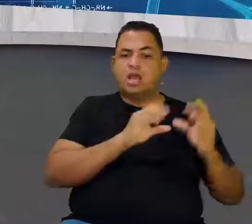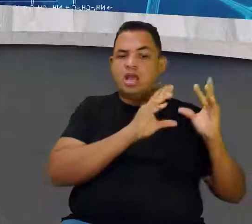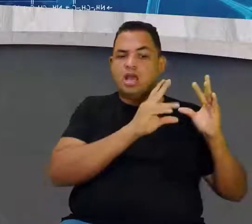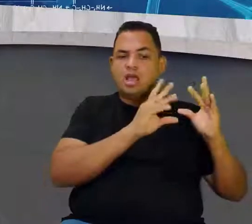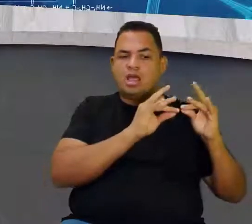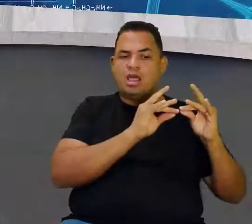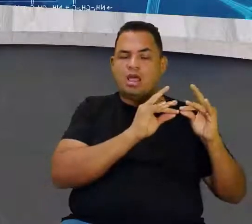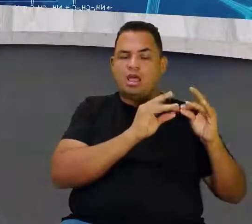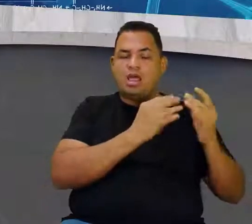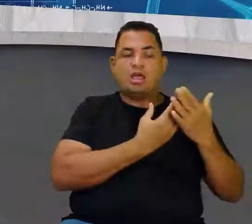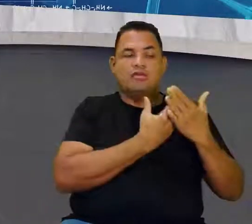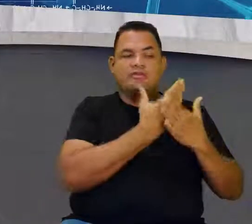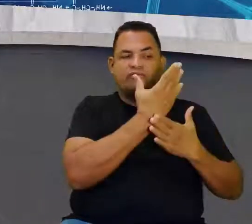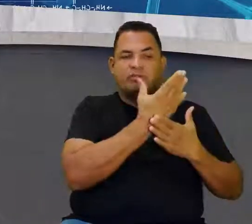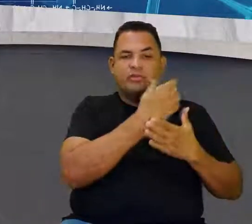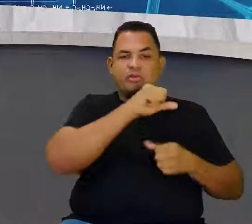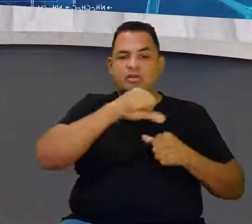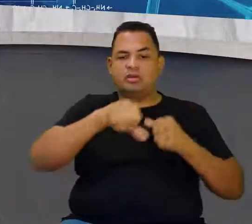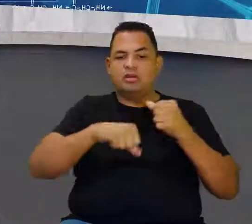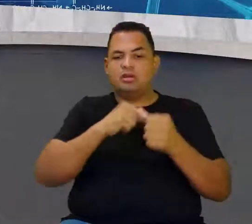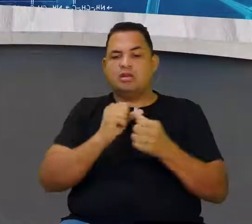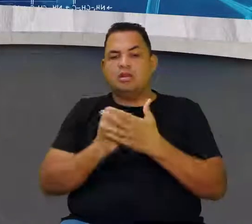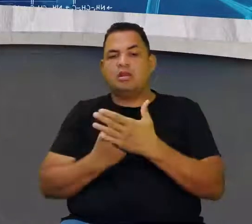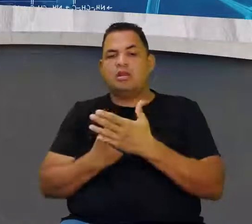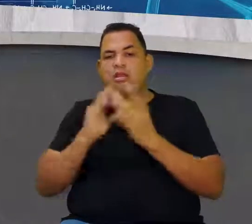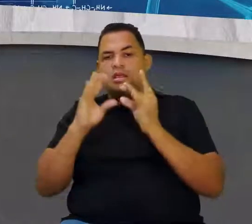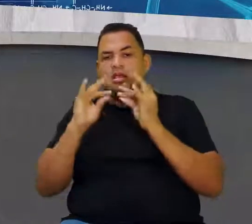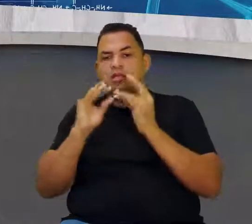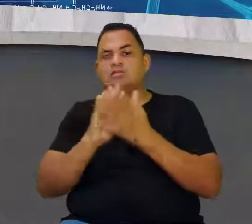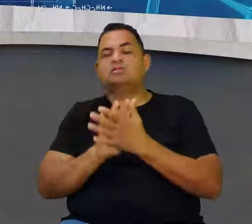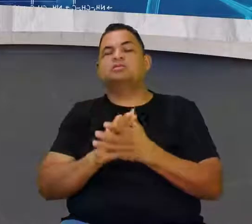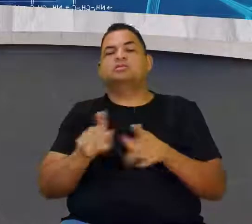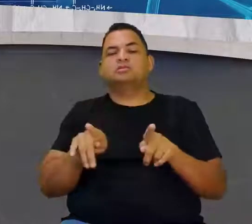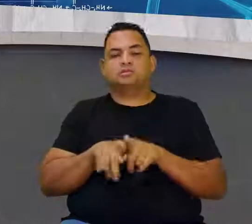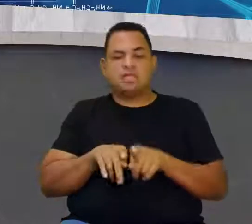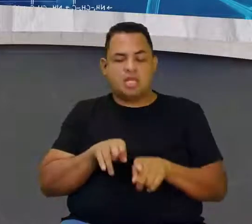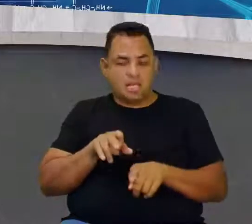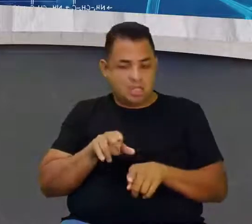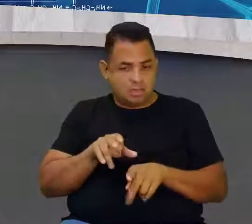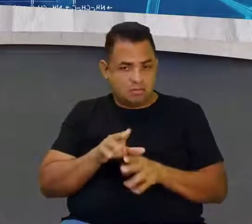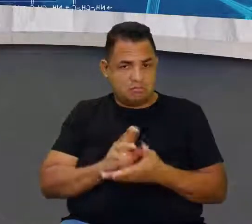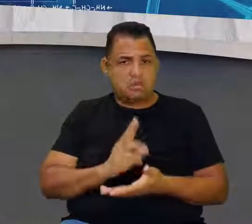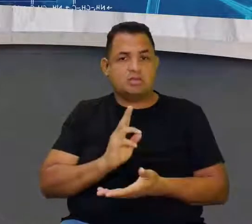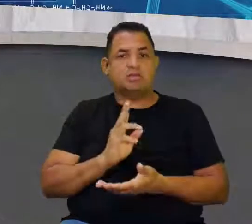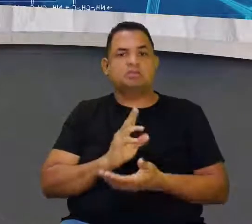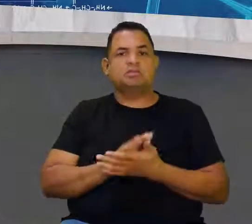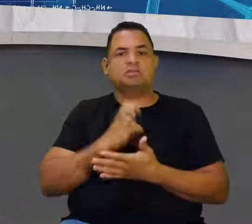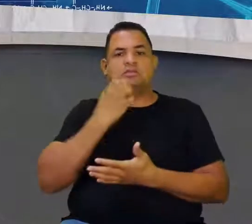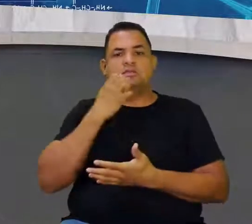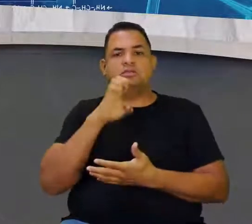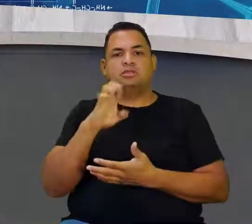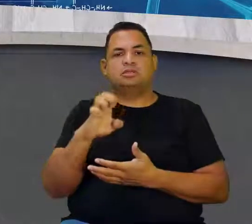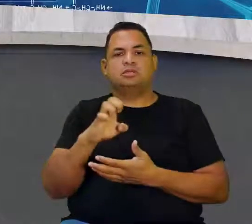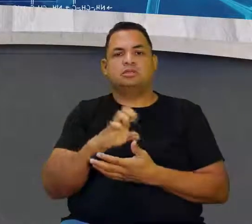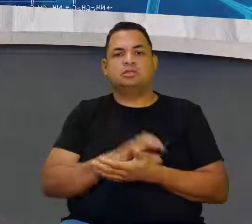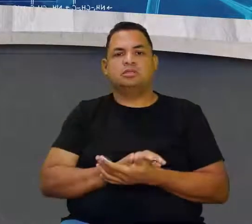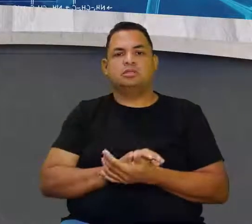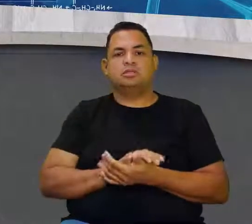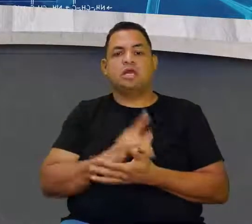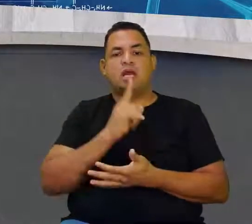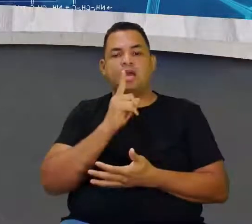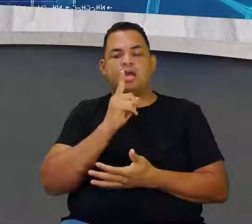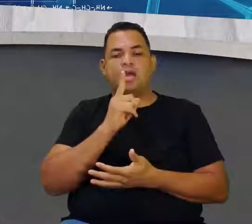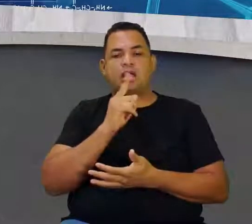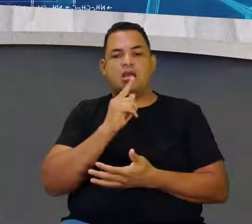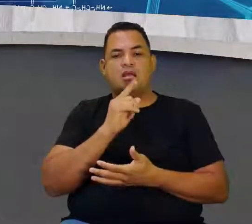vapor em água líquida, eu vou precisar liberar a mesma quantidade de energia que essa